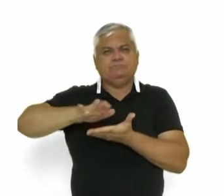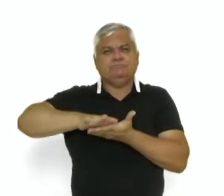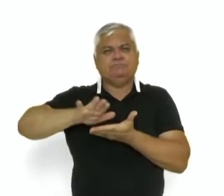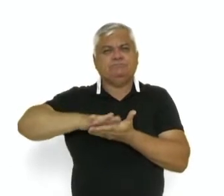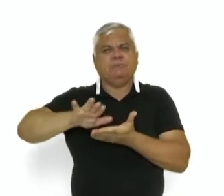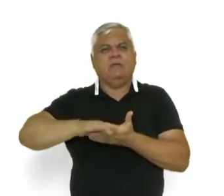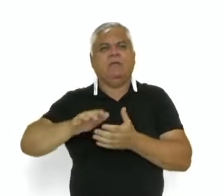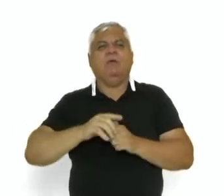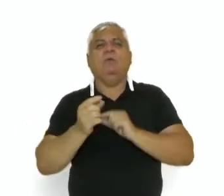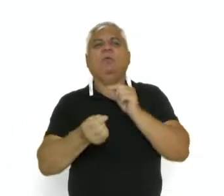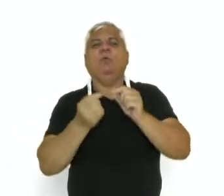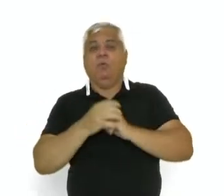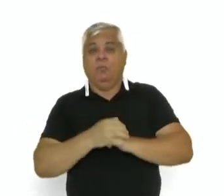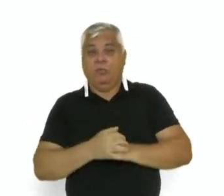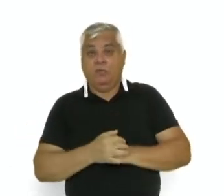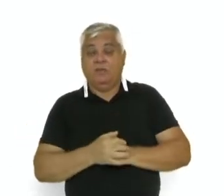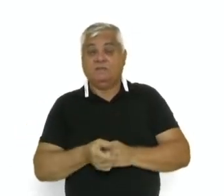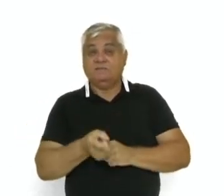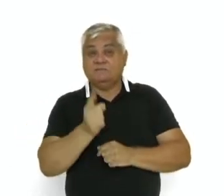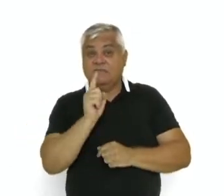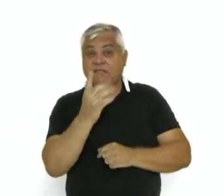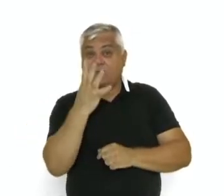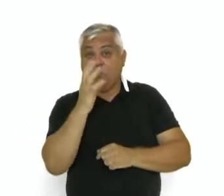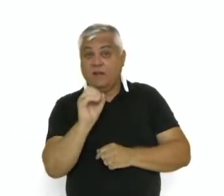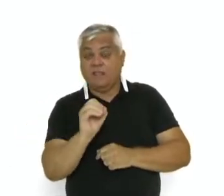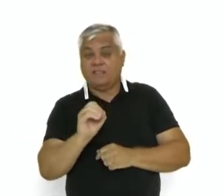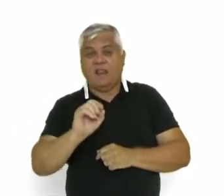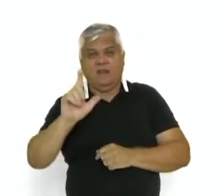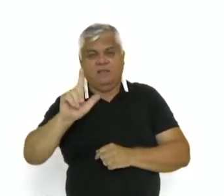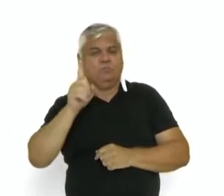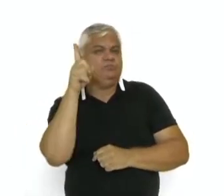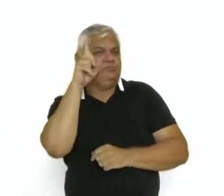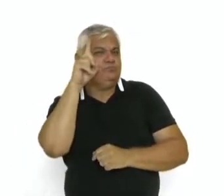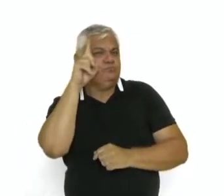são baseados em um consumo de 140 litros por dia.